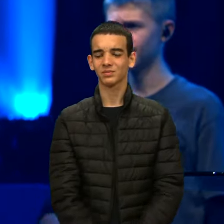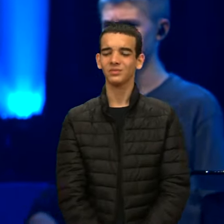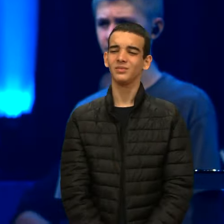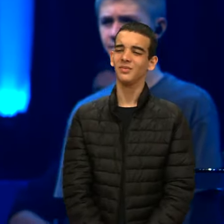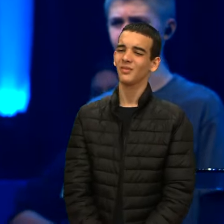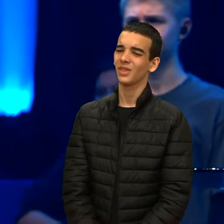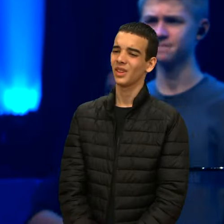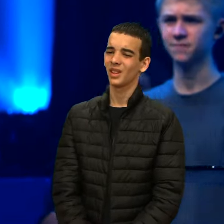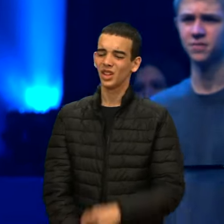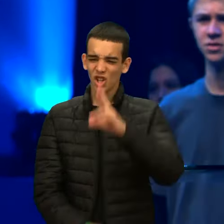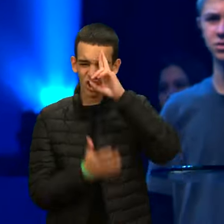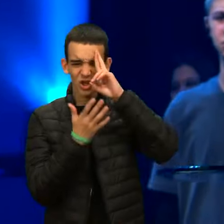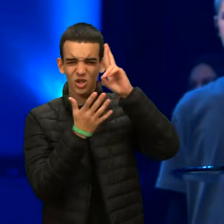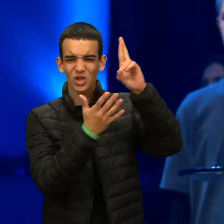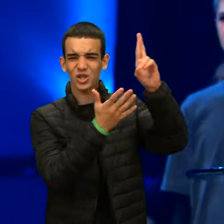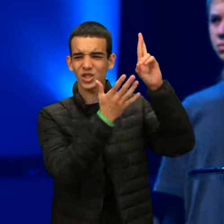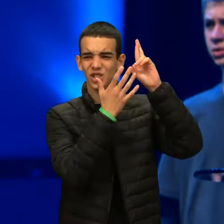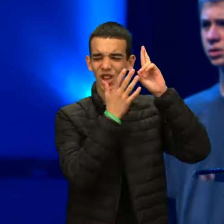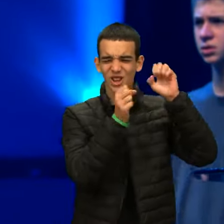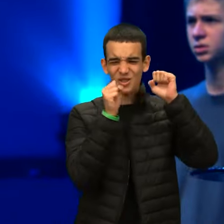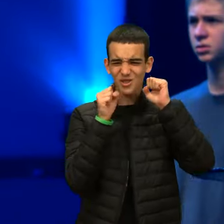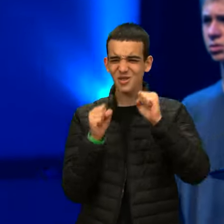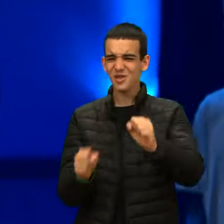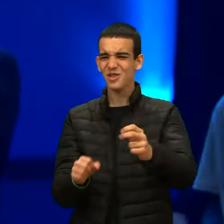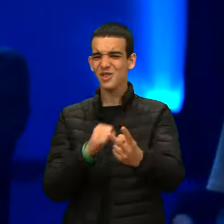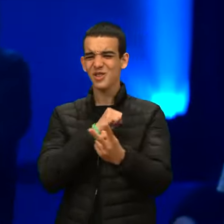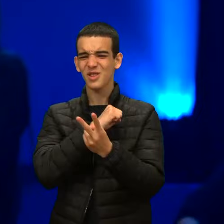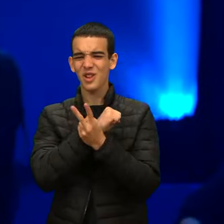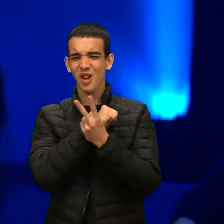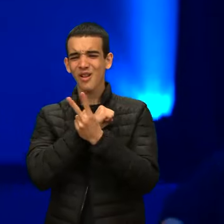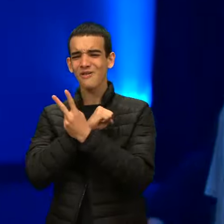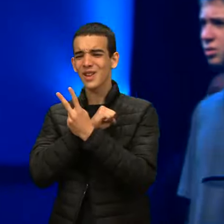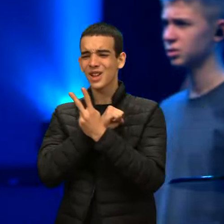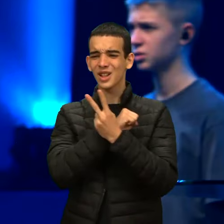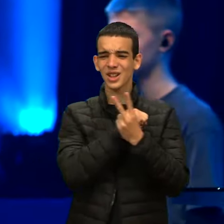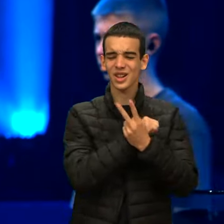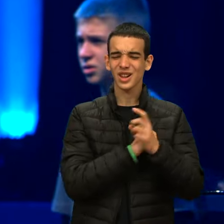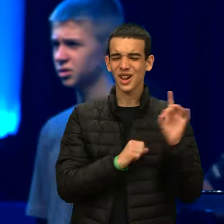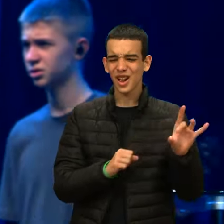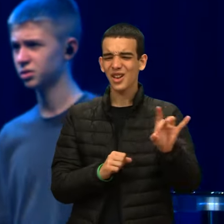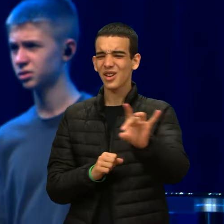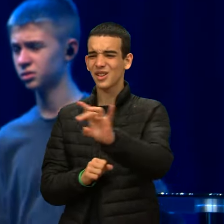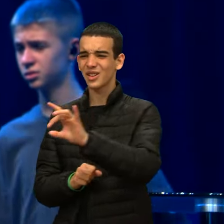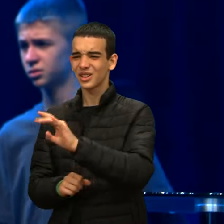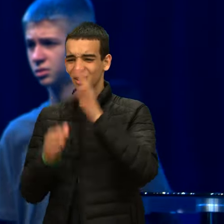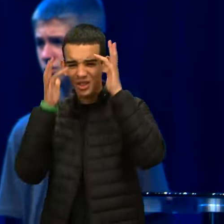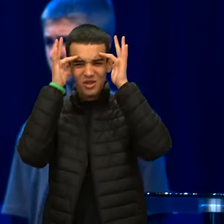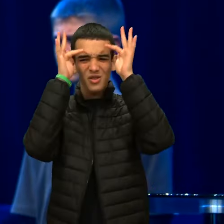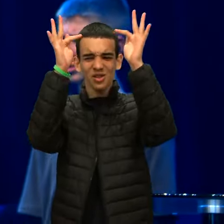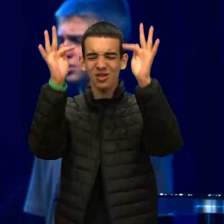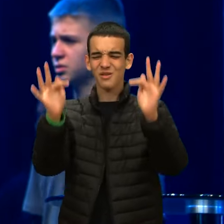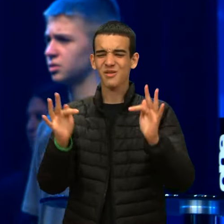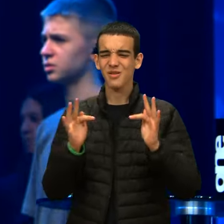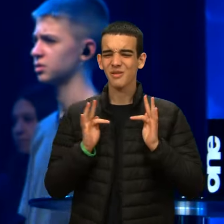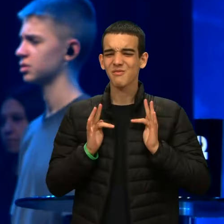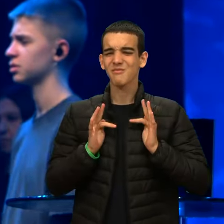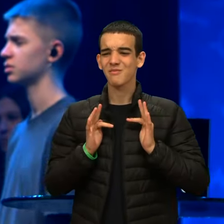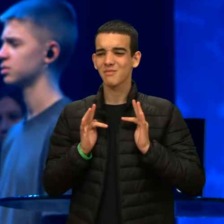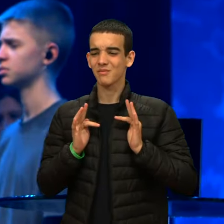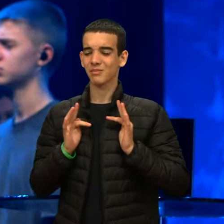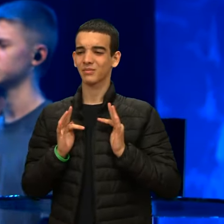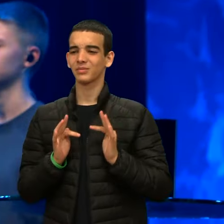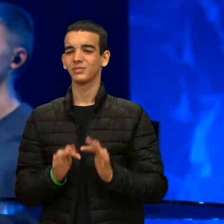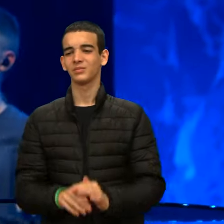possa conservar cada um de nós fiel ao Senhor, Jesus. Que o Senhor possa nos achar, Deus, buscando o